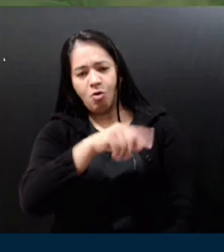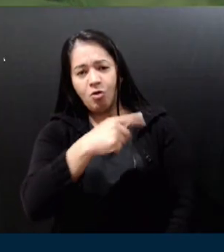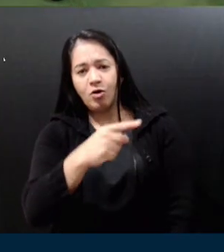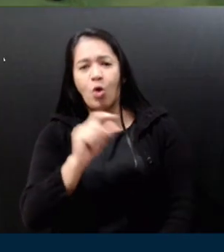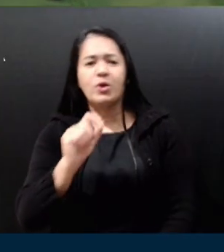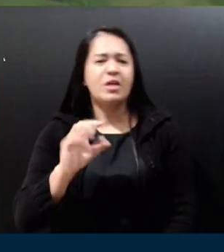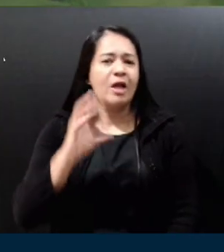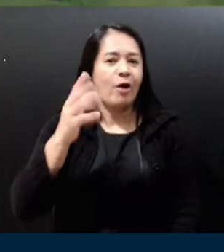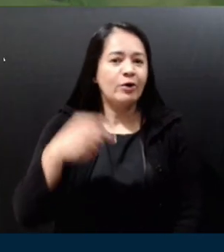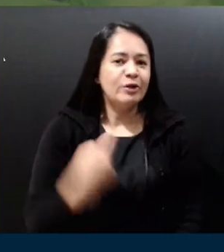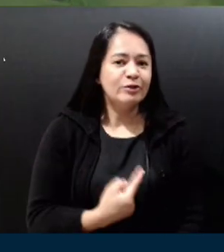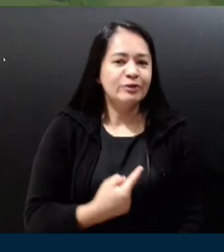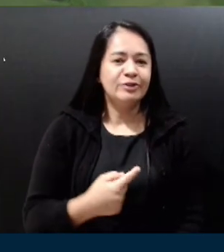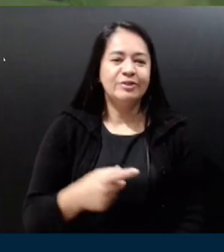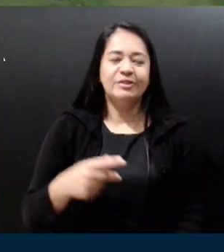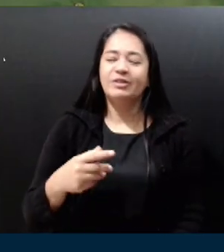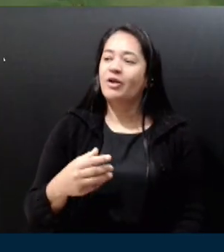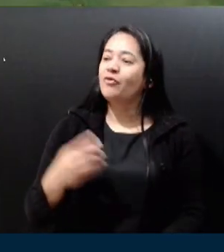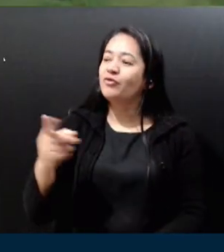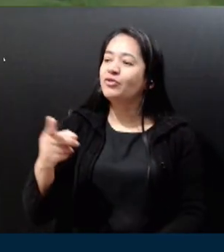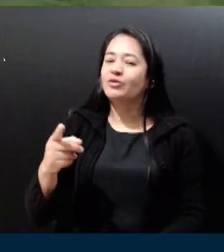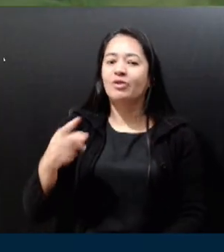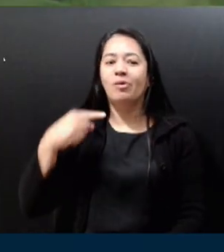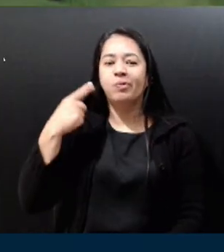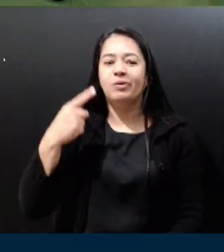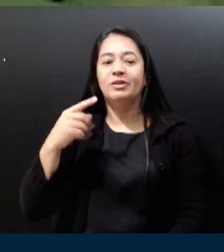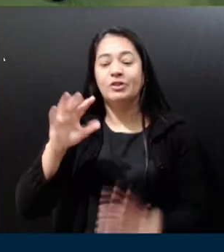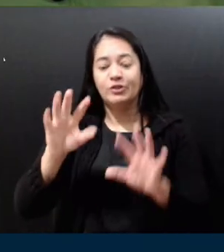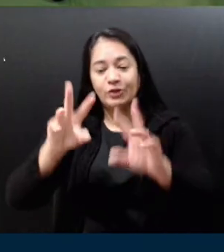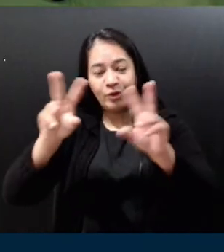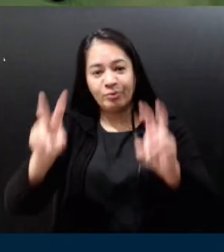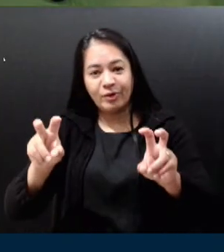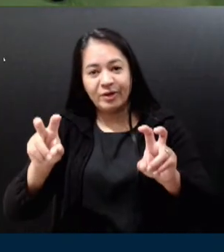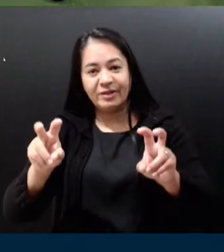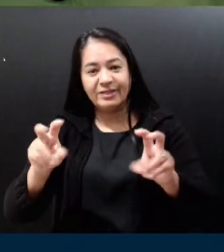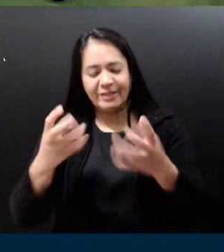aí como advogado sobre essa questão da aceitação?